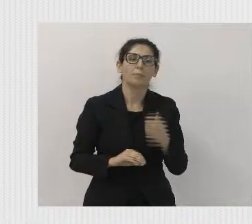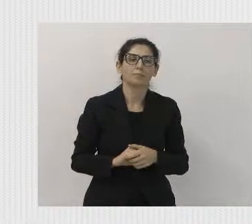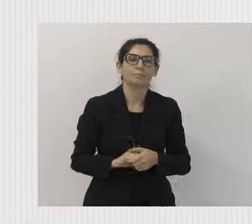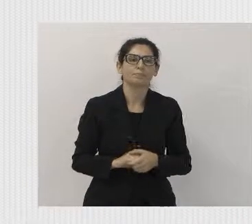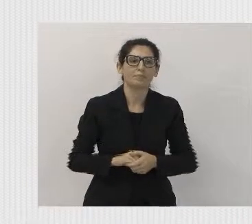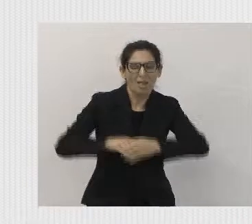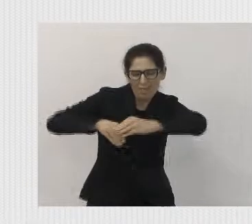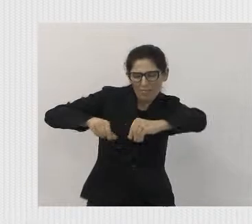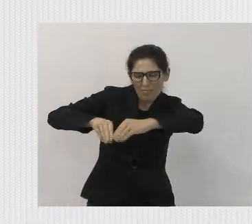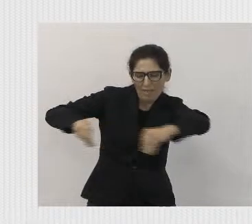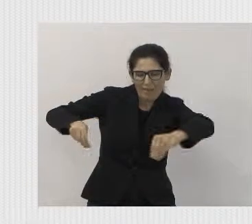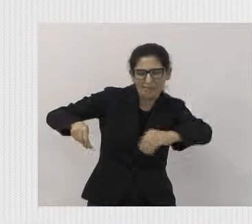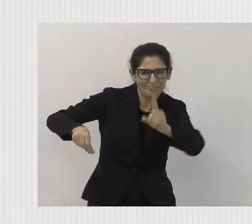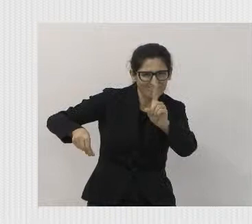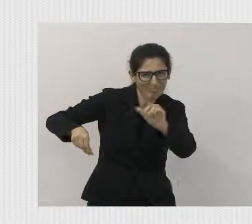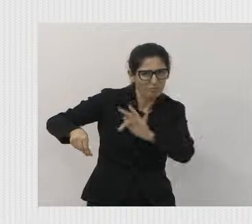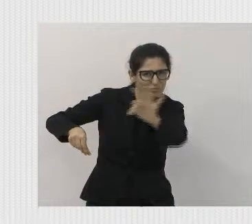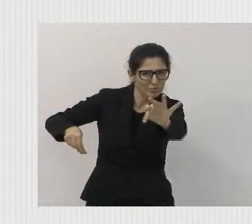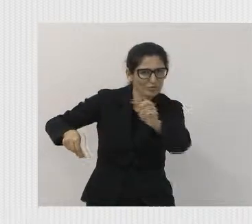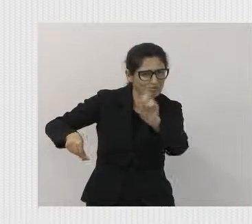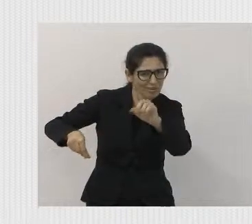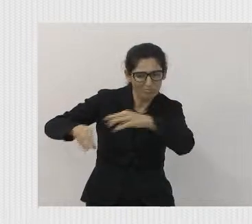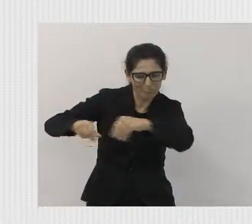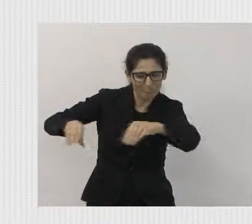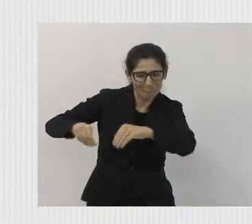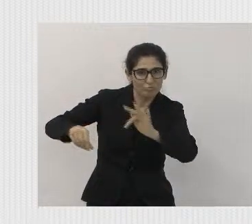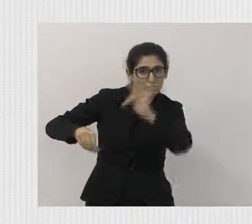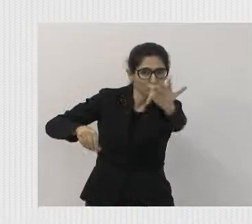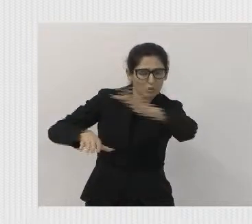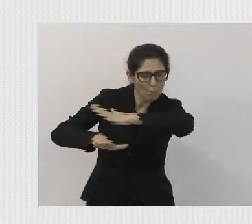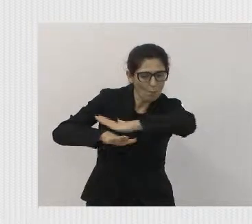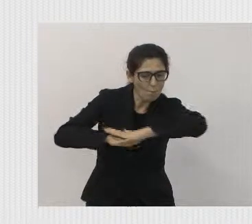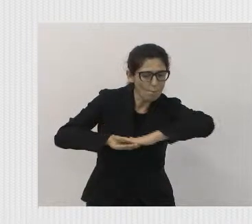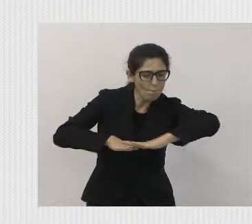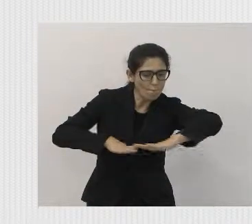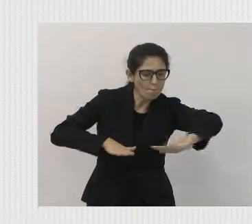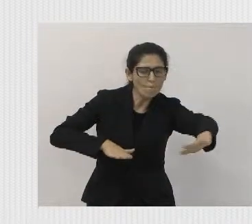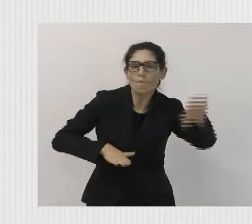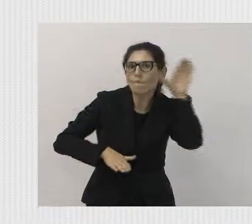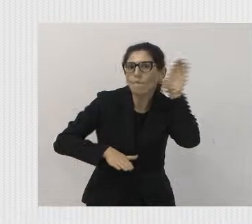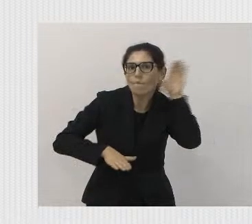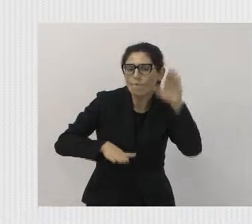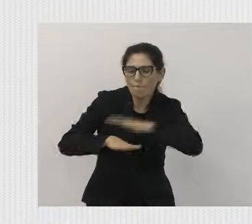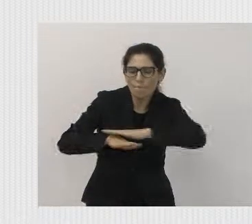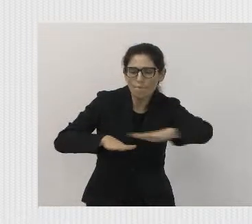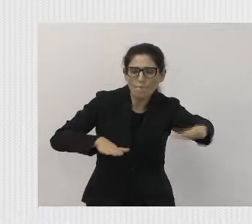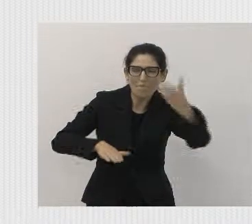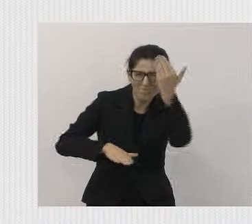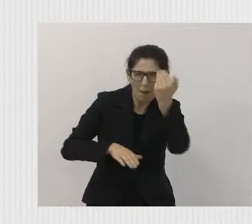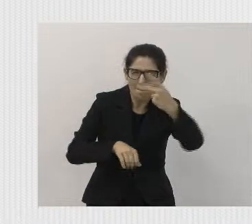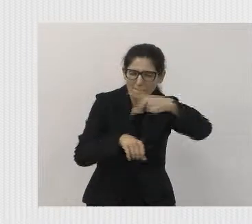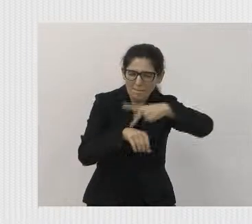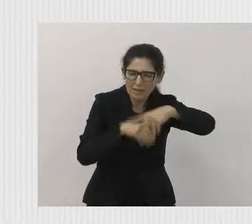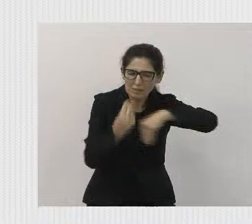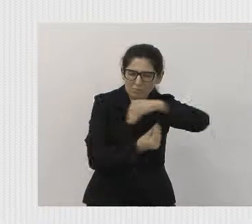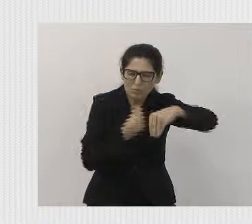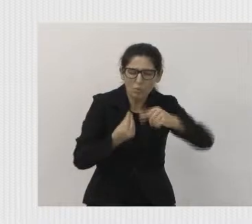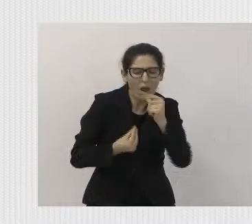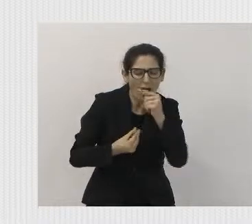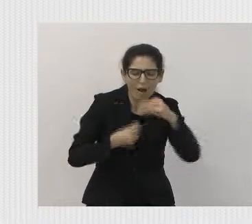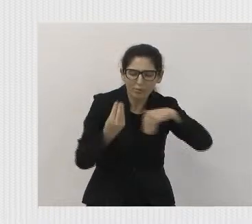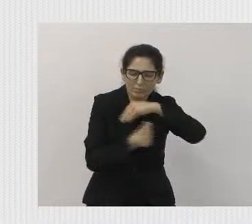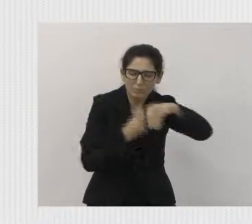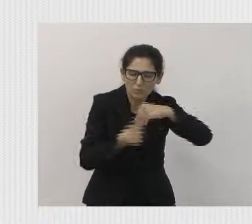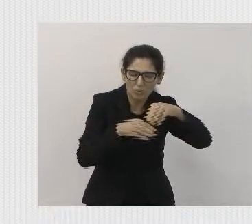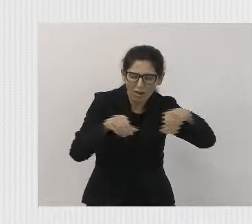de terra, porque vai ser tudo concretada, vai ser um serviço bem feito. Por isso que nós estamos mostrando aí, porque daqui a pouco nós não vamos